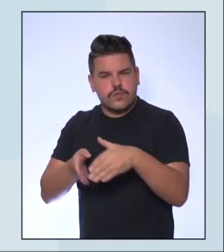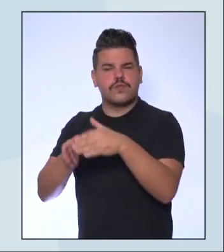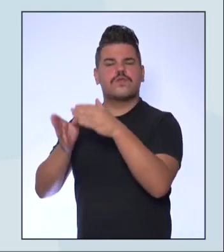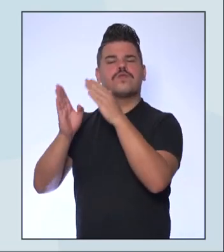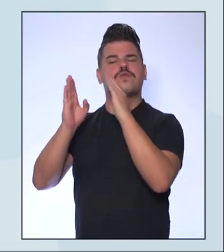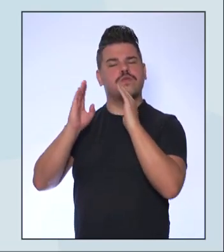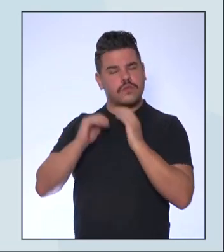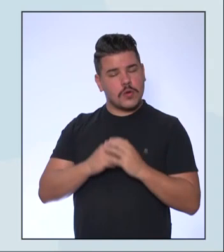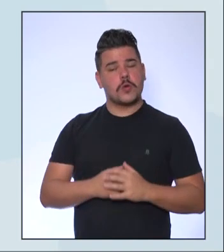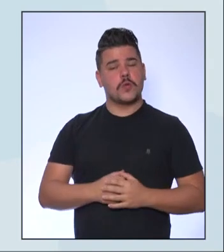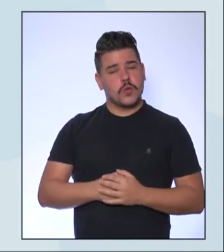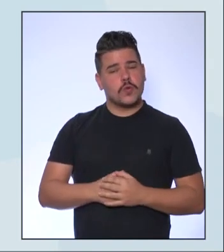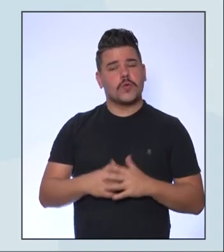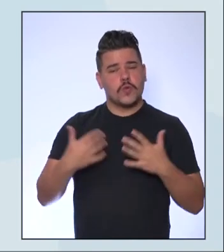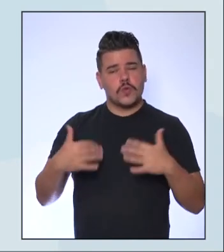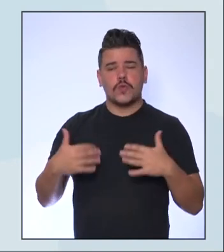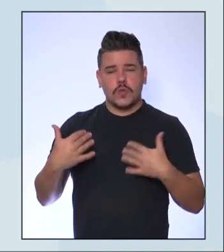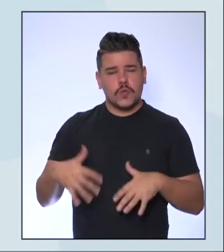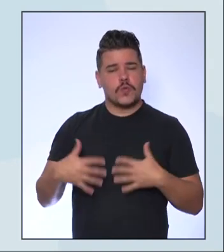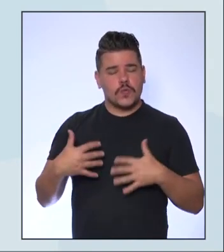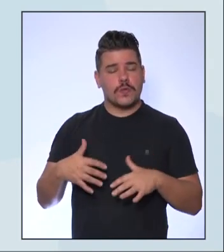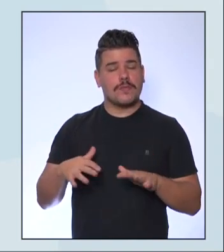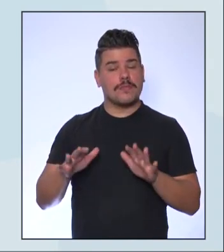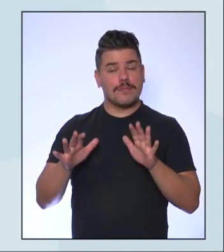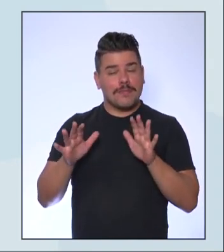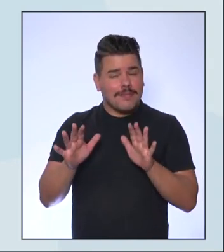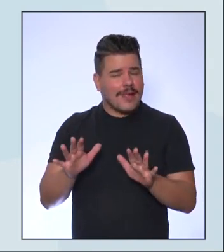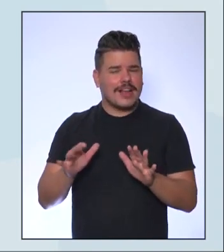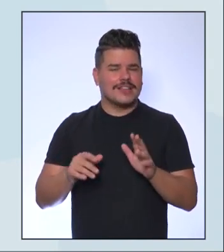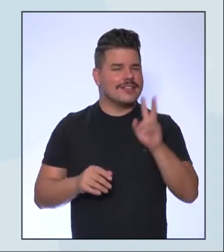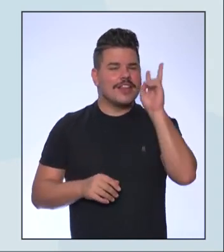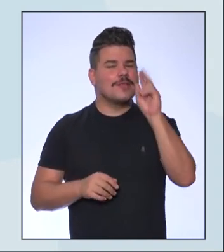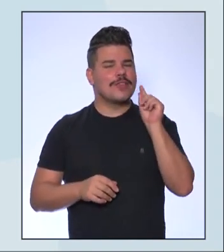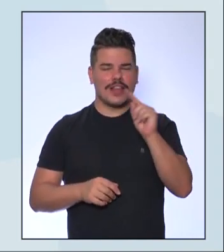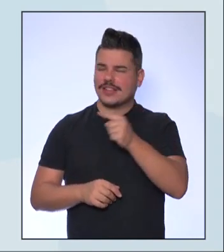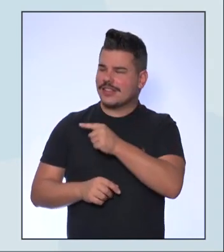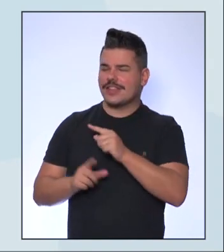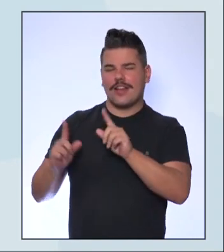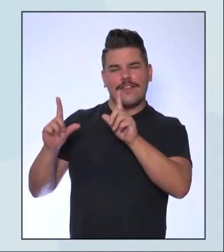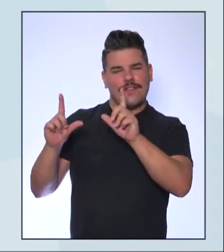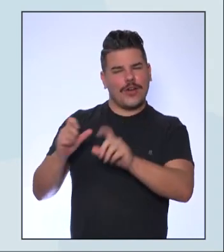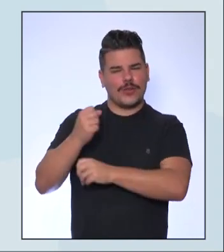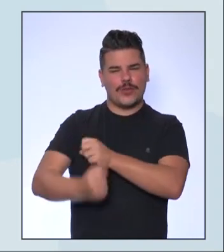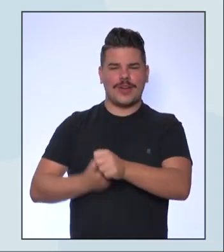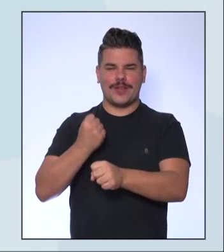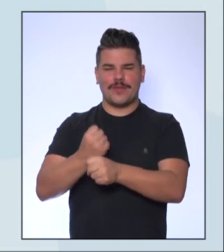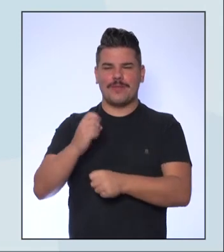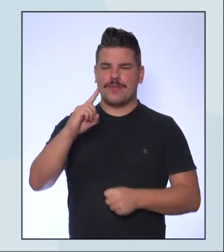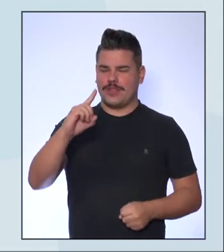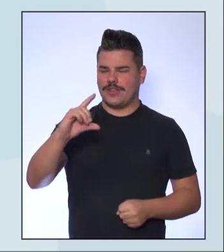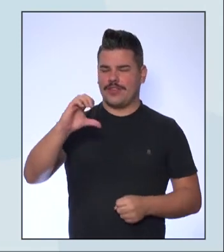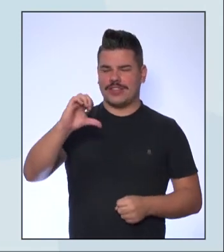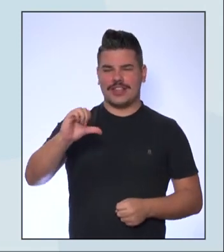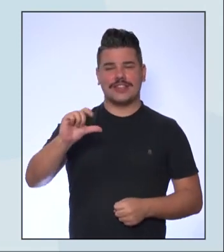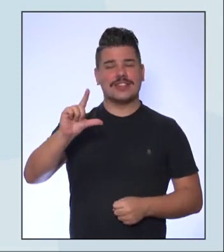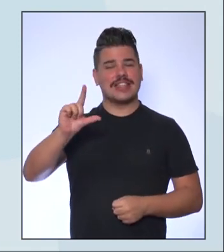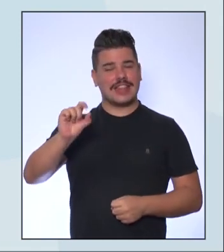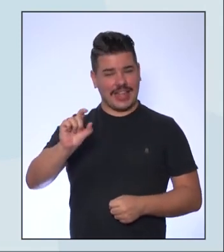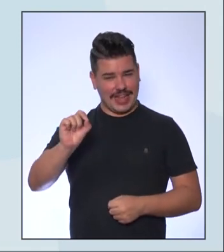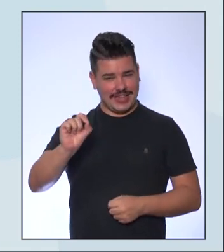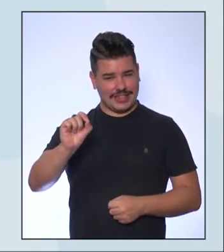uma avenida larga, ela já é uma avenida diferenciada. Lembrando que essa é uma foto de 1910. Em 1908, teve a